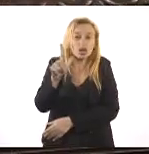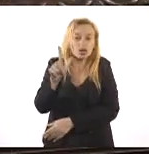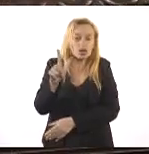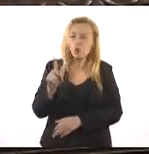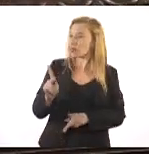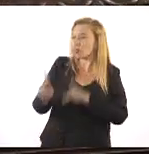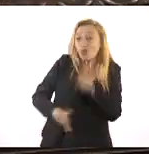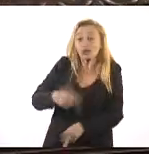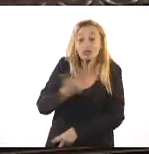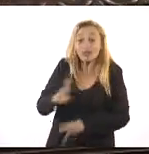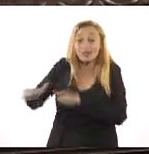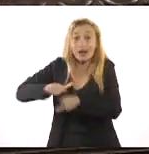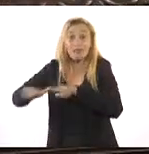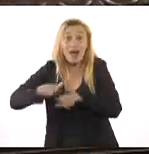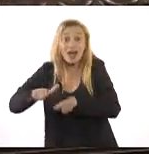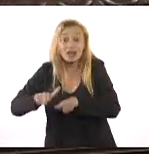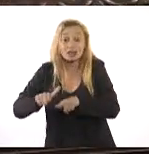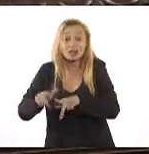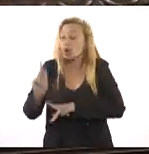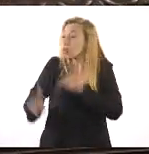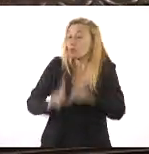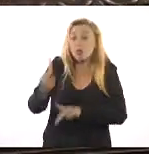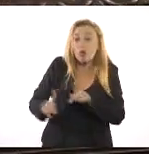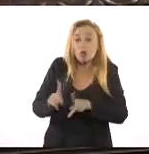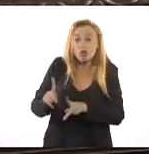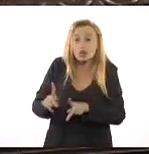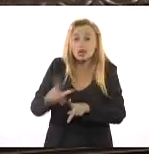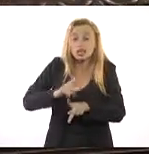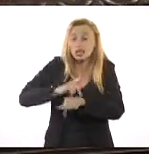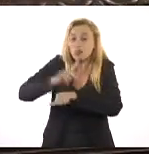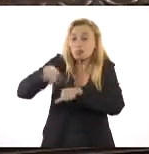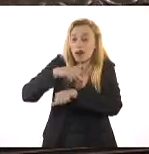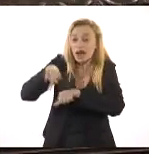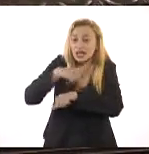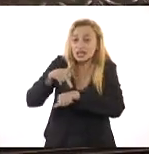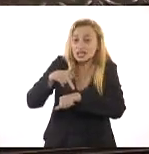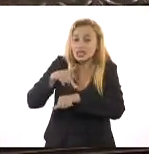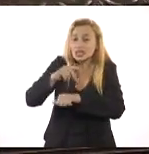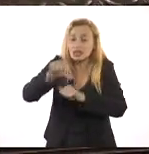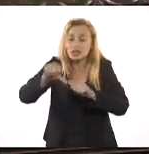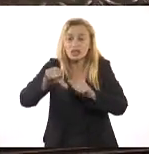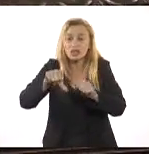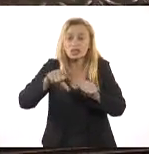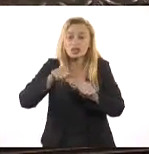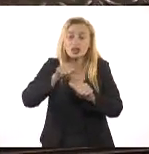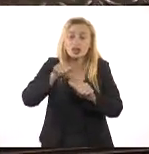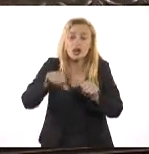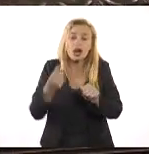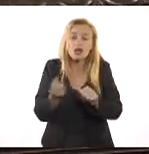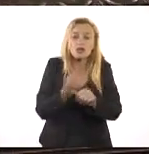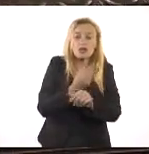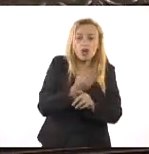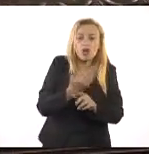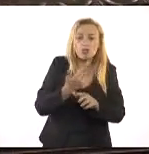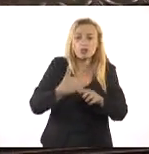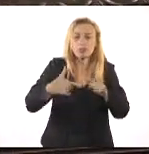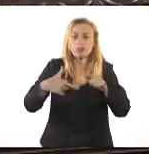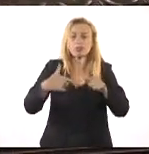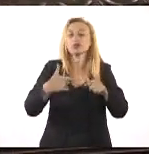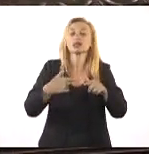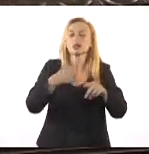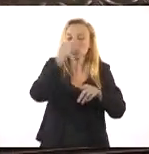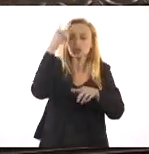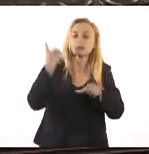emprego, uma população, país que fez uma reforma trabalhista, que tirou direitos